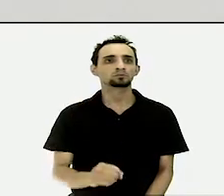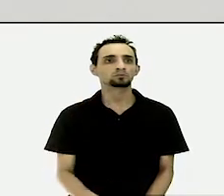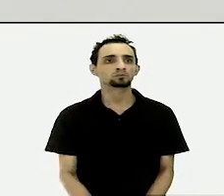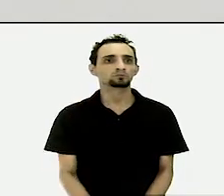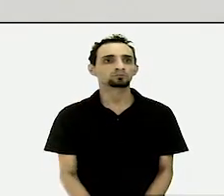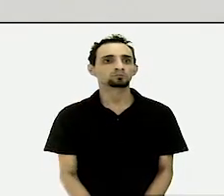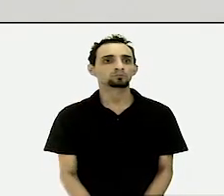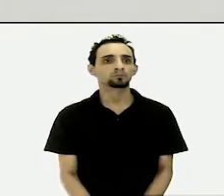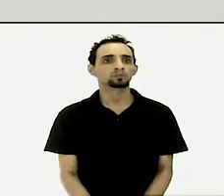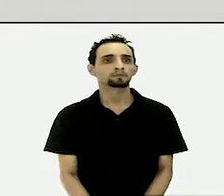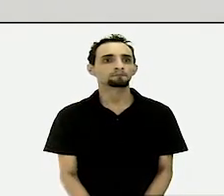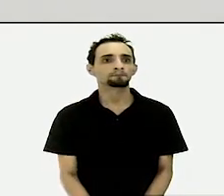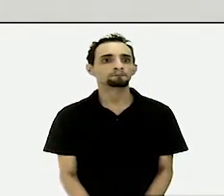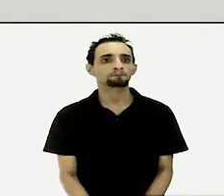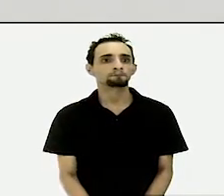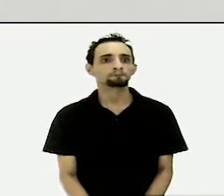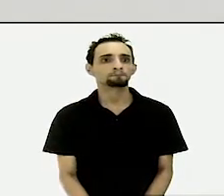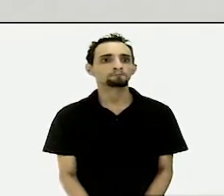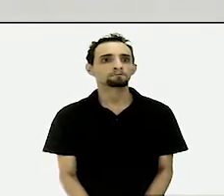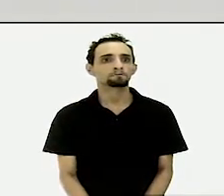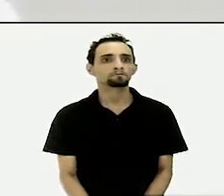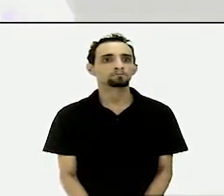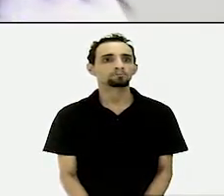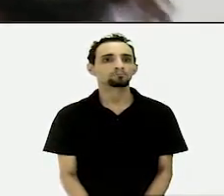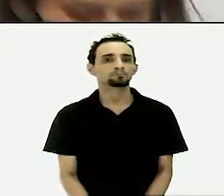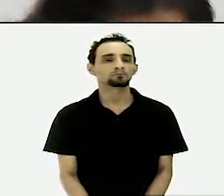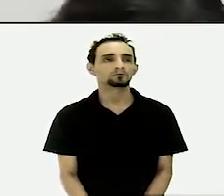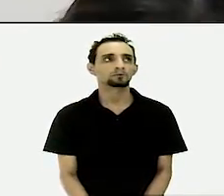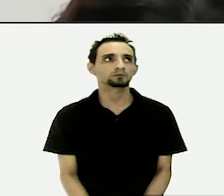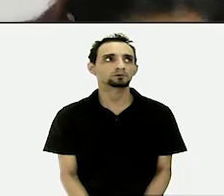assinado essa moção de repúdio. Sabe, senhores, eu imagino assim.